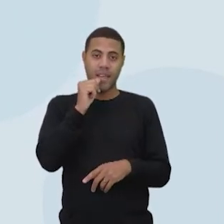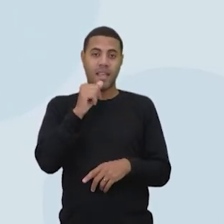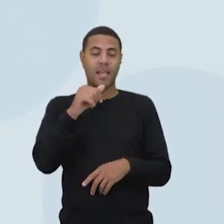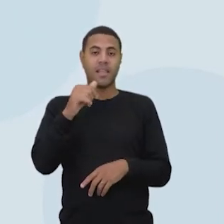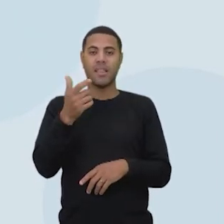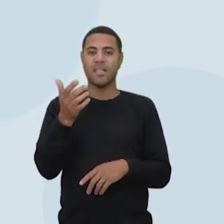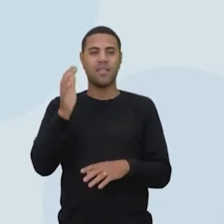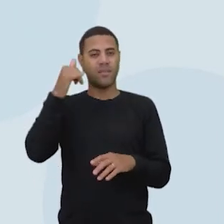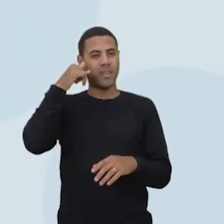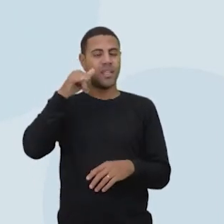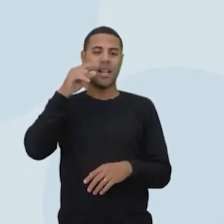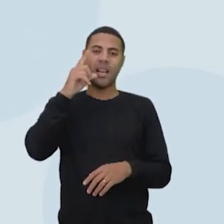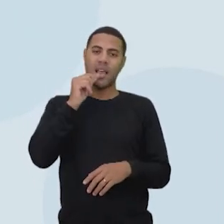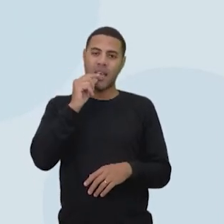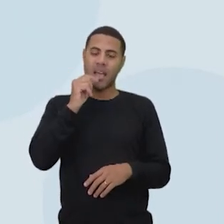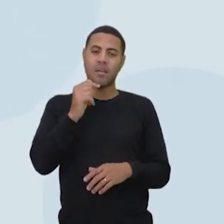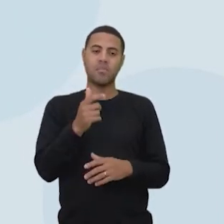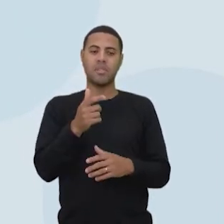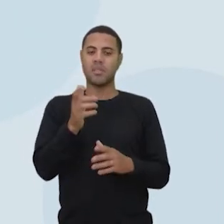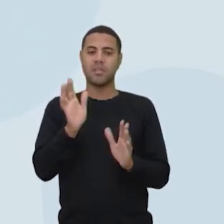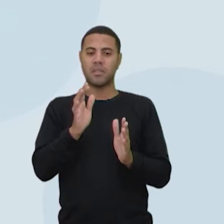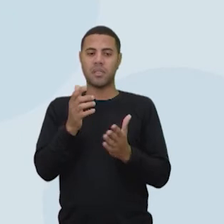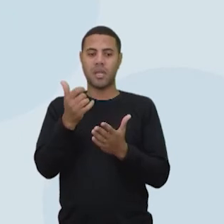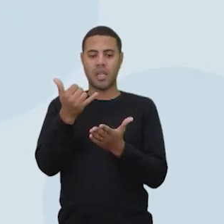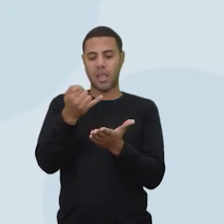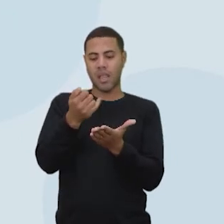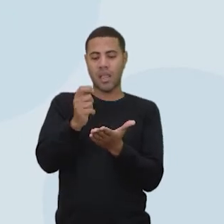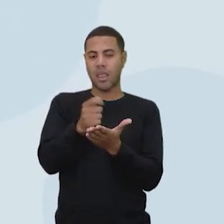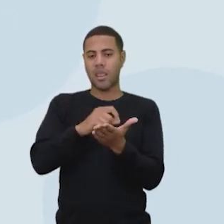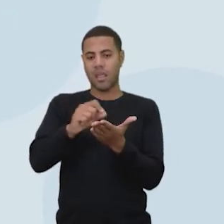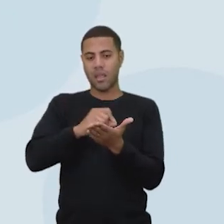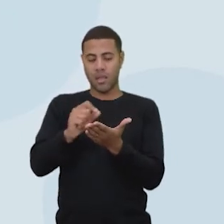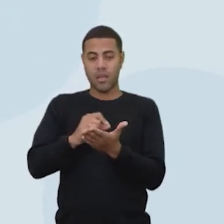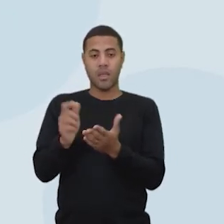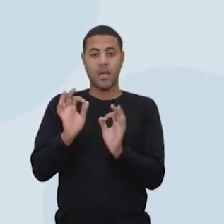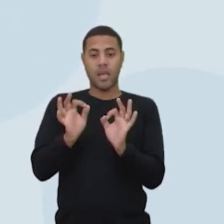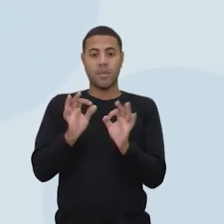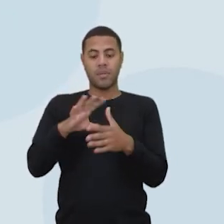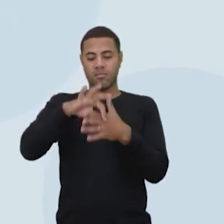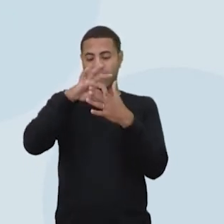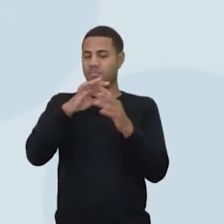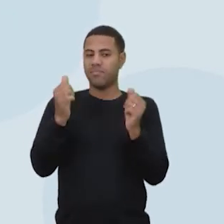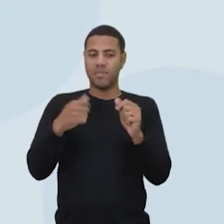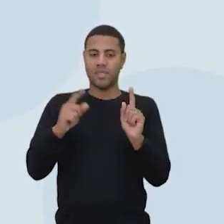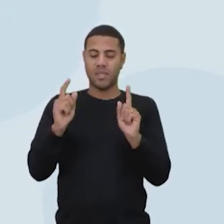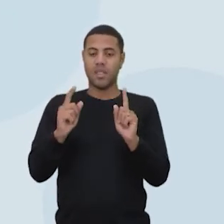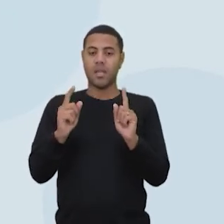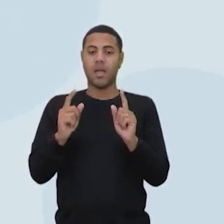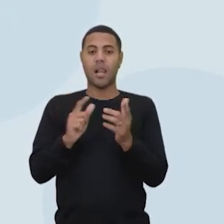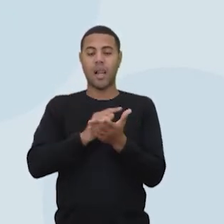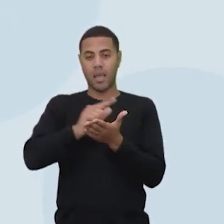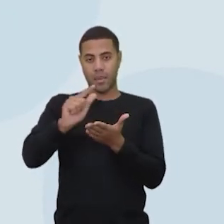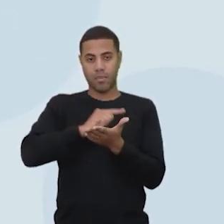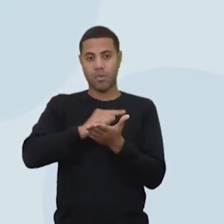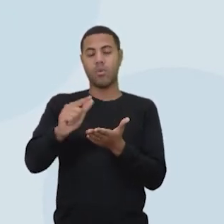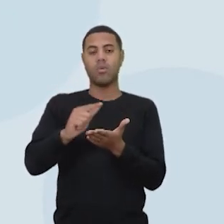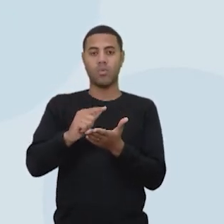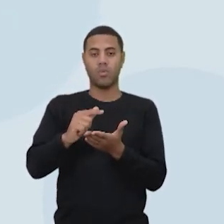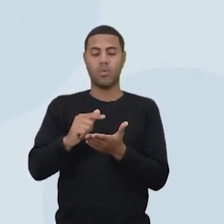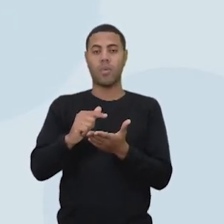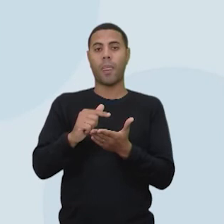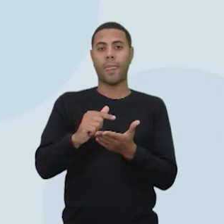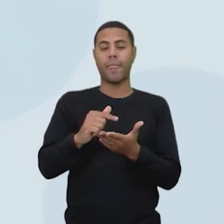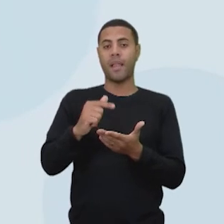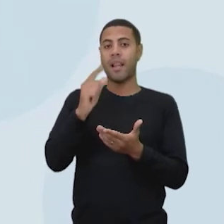lápis, borrachas e corretivos. Faça um caderno, se você utilizar o caderno físico, limpo, né? Esse negócio de